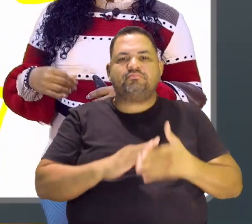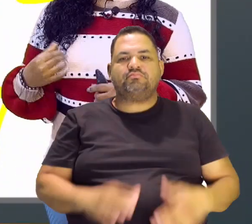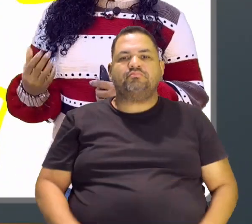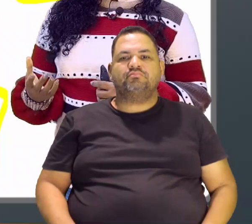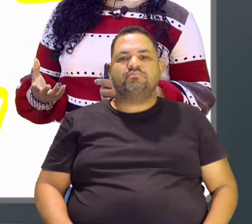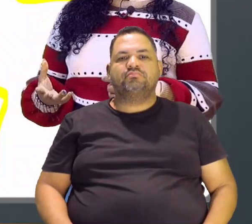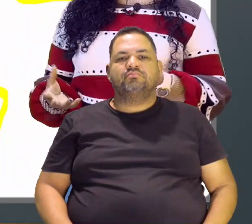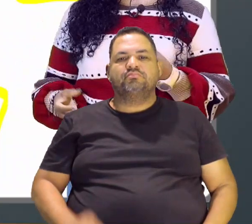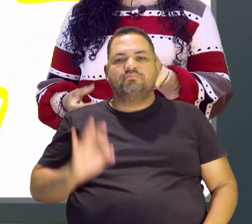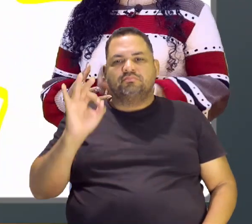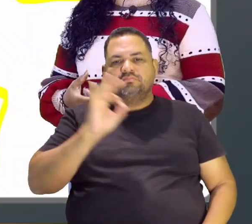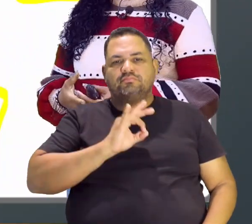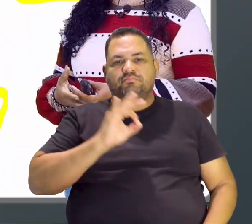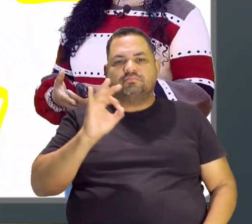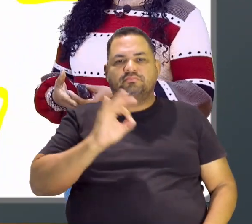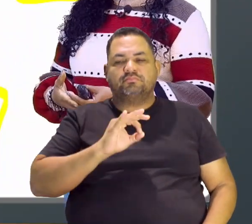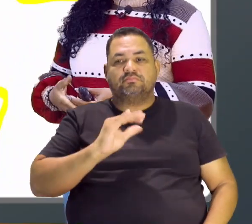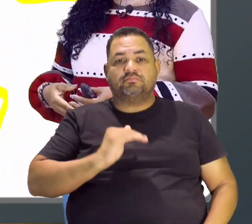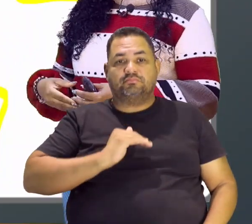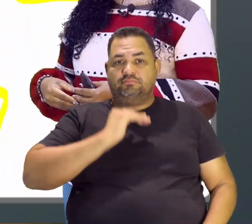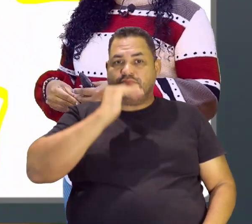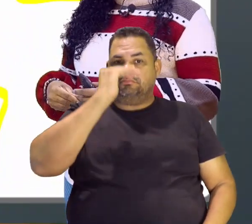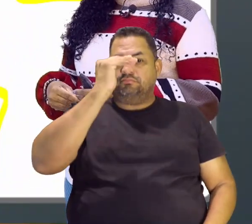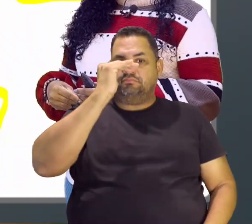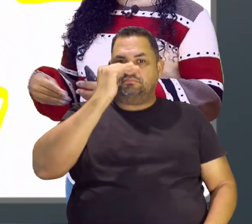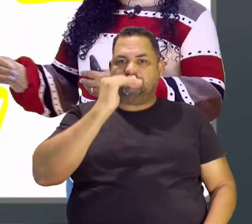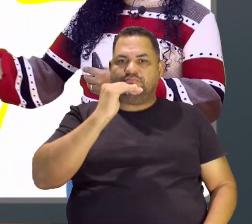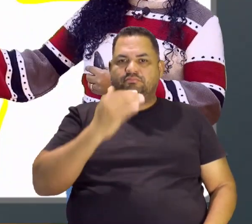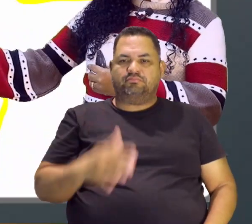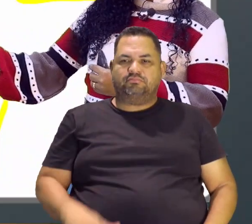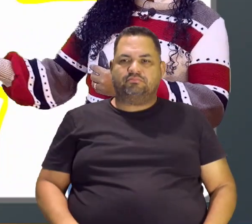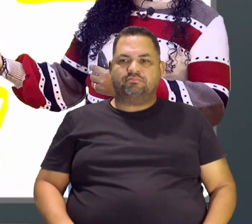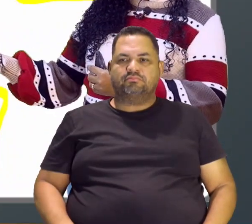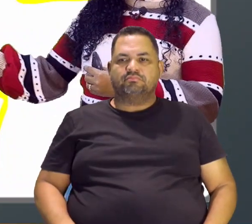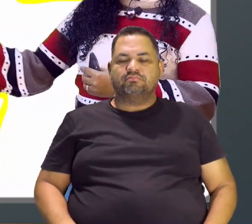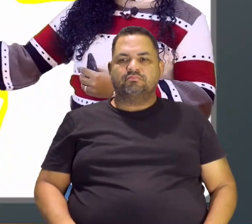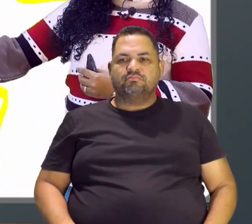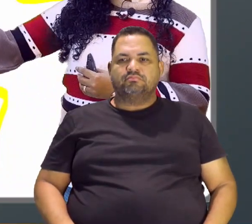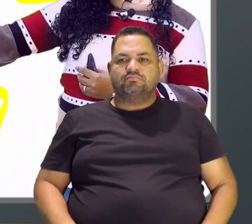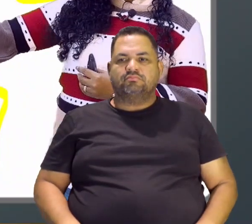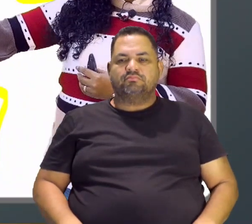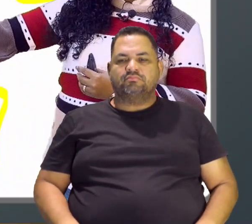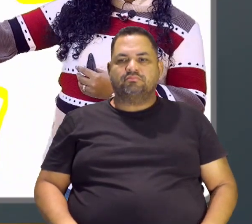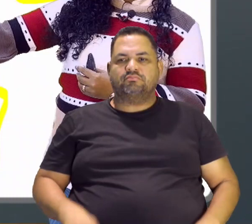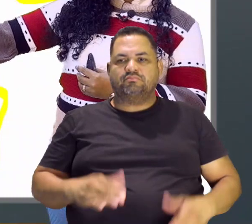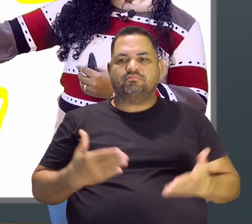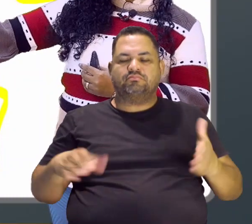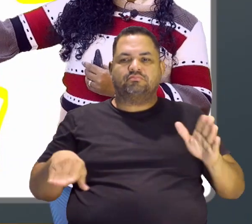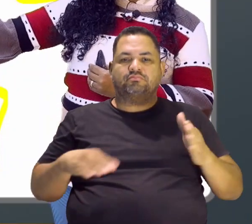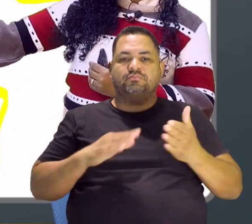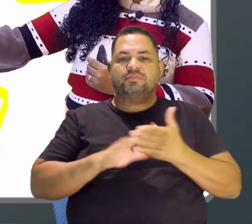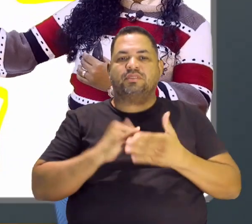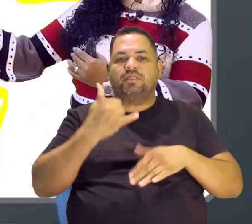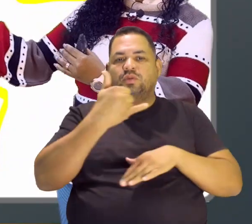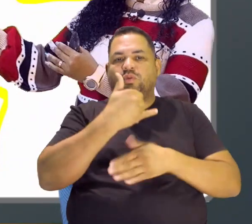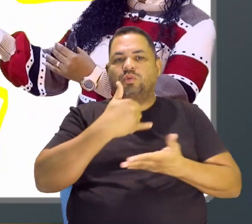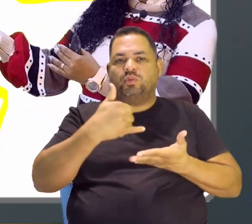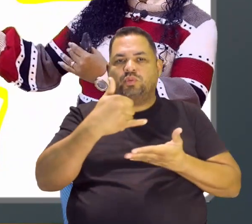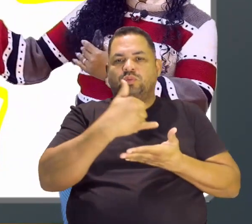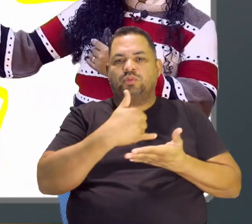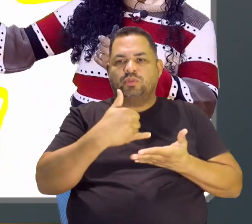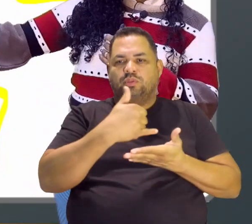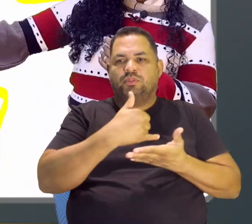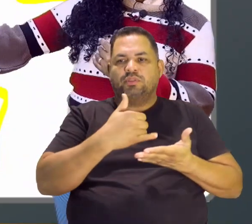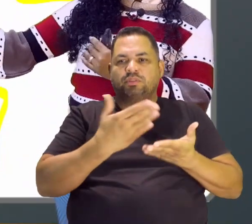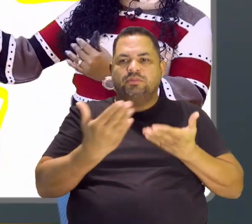essa porcentagem, ela já aumenta, em especial, né? Ela vai agora também para os lipídios, mas é porque ele faz ali